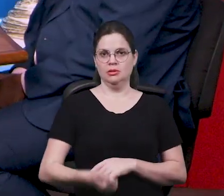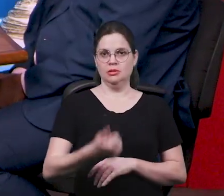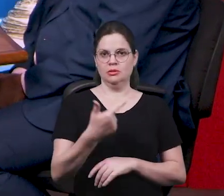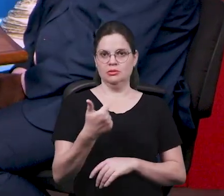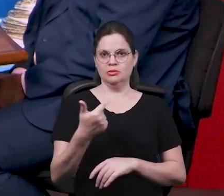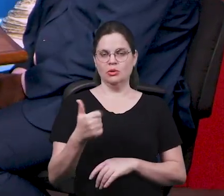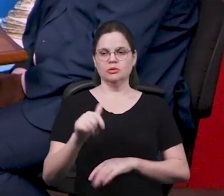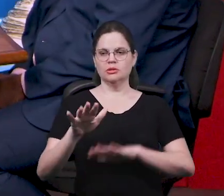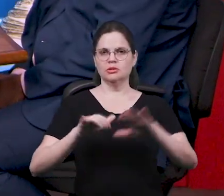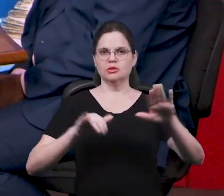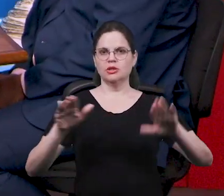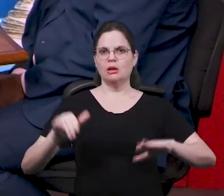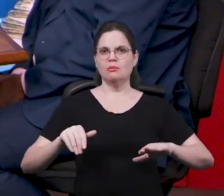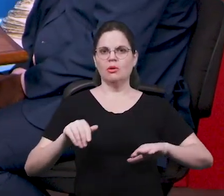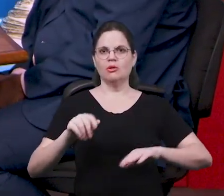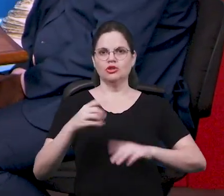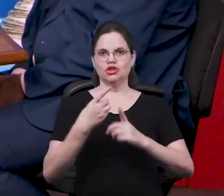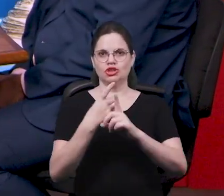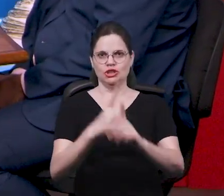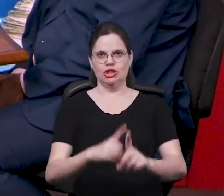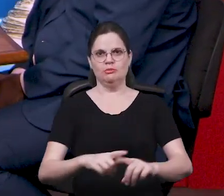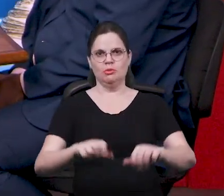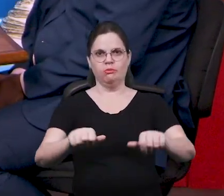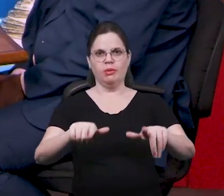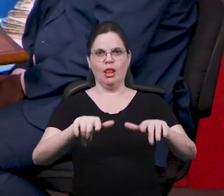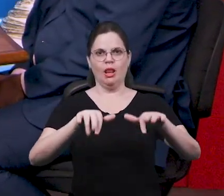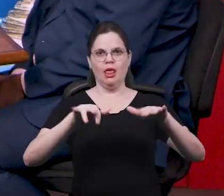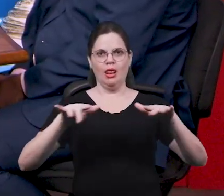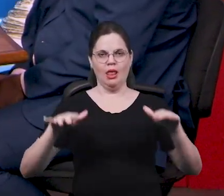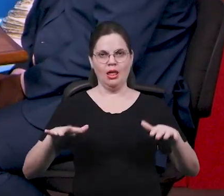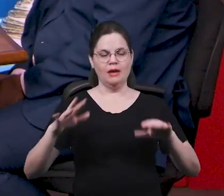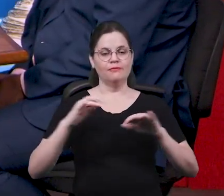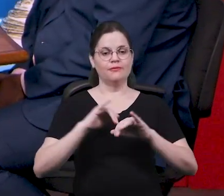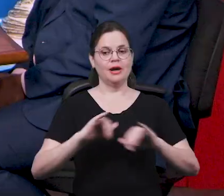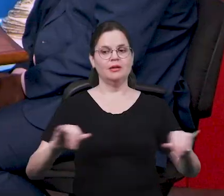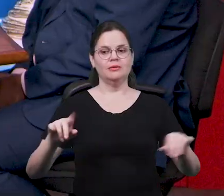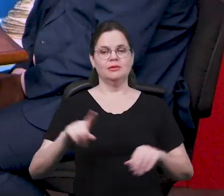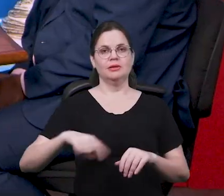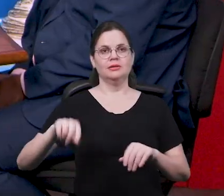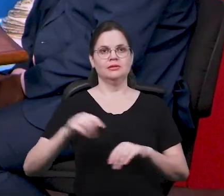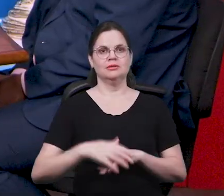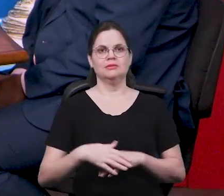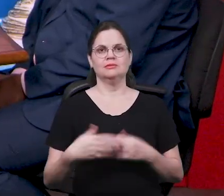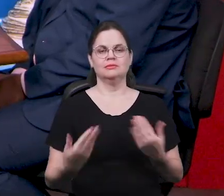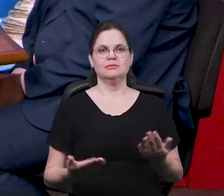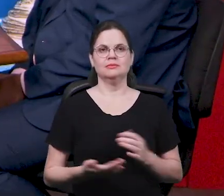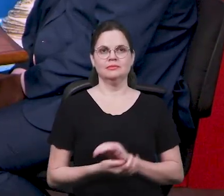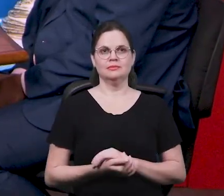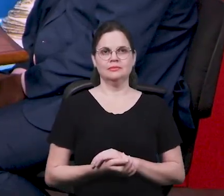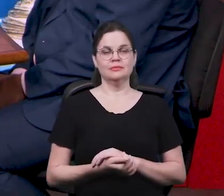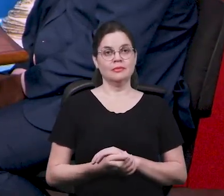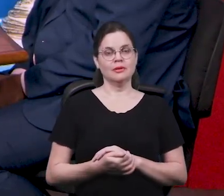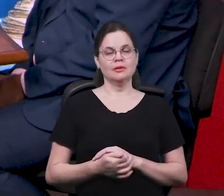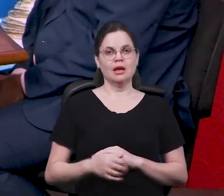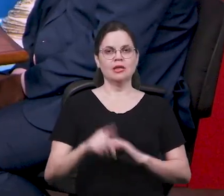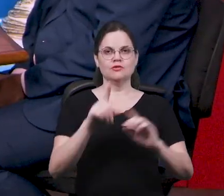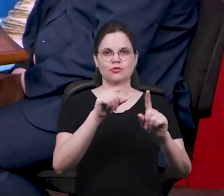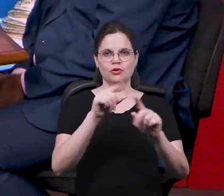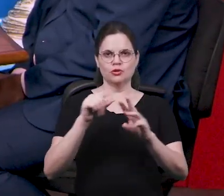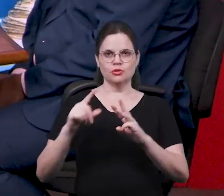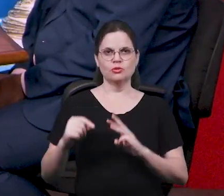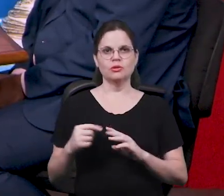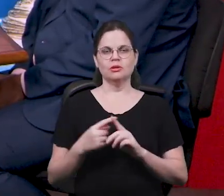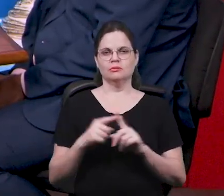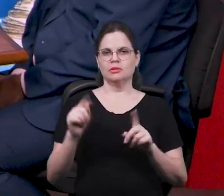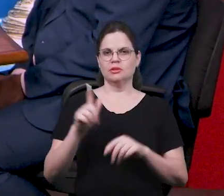a multidão dos discípulos. Então, eles foram escolhidos. É lógico que a direção do Espírito Santo é muito